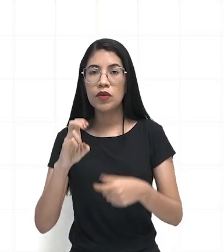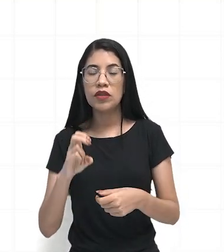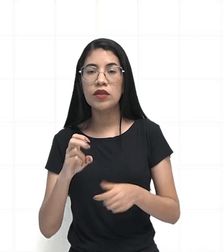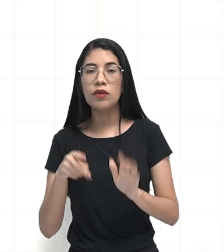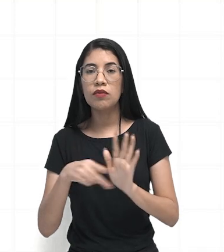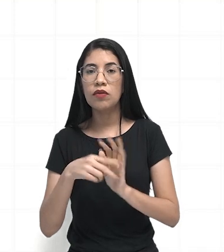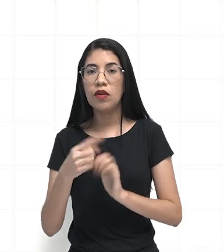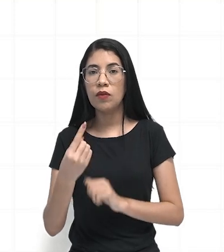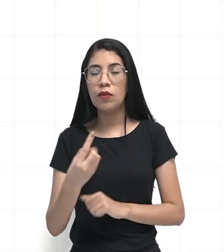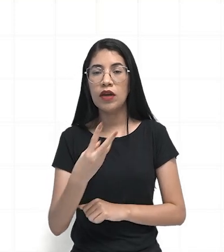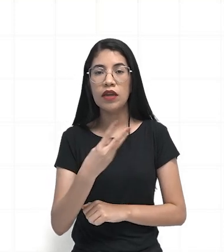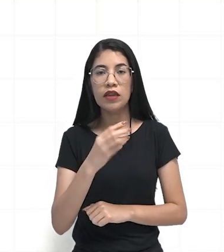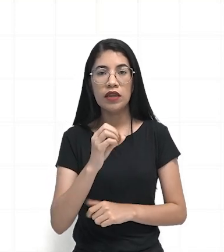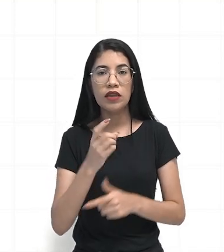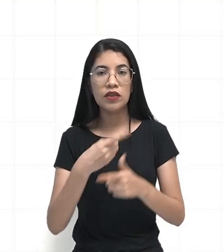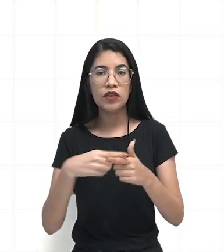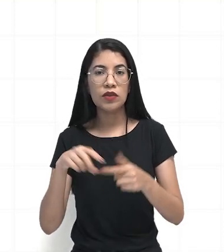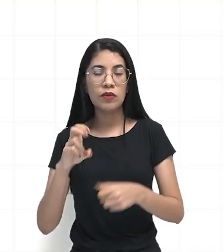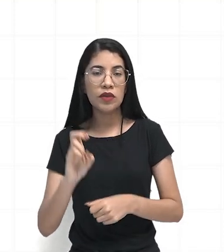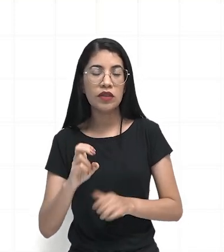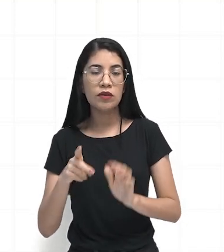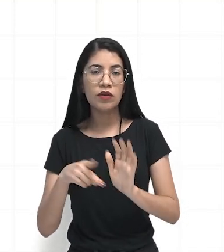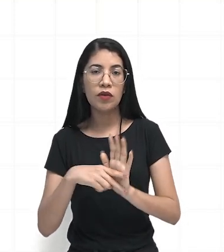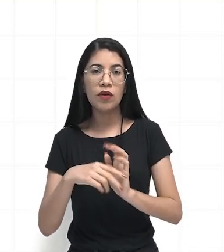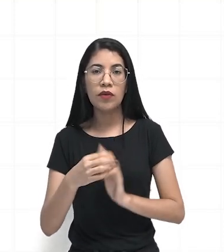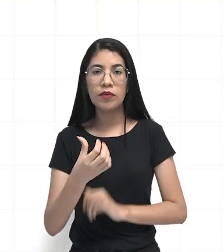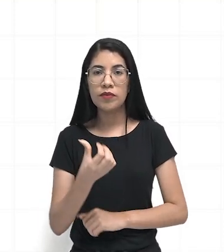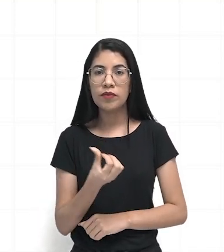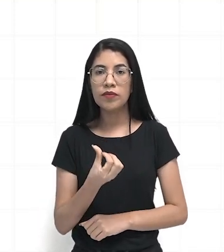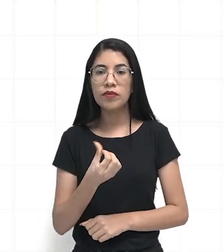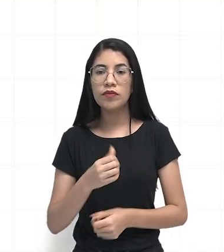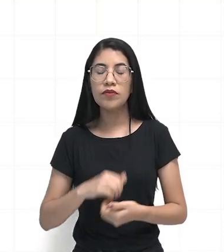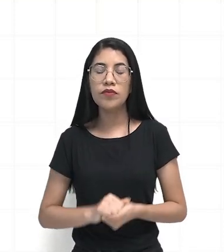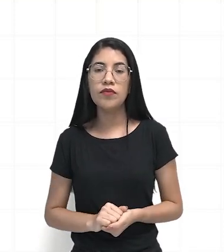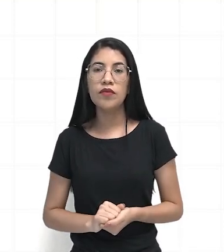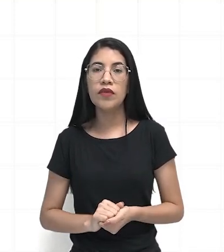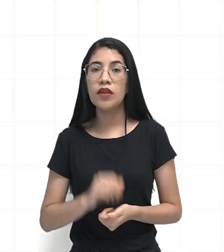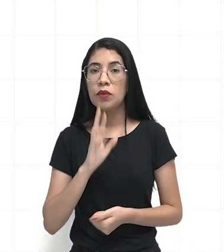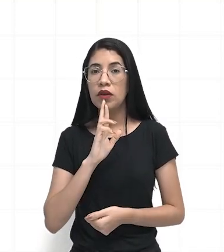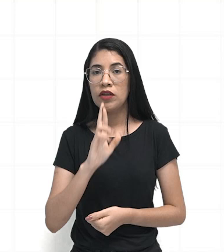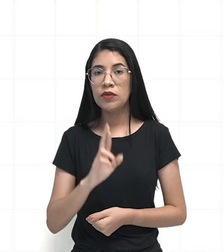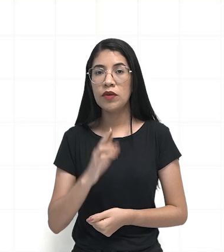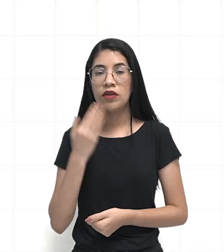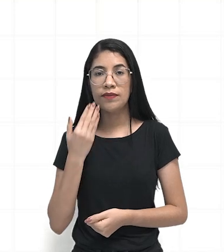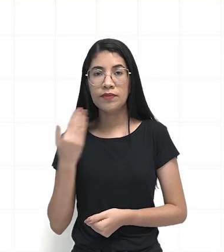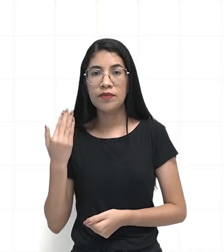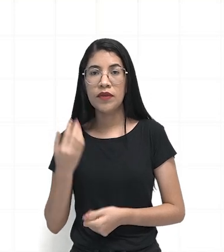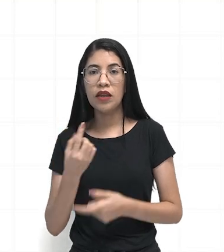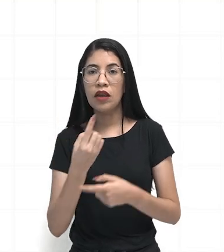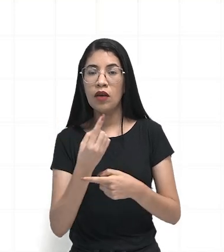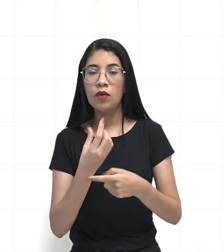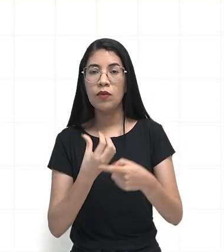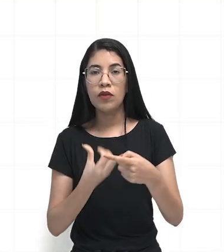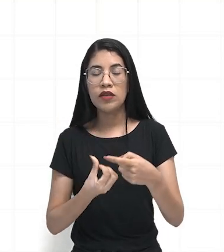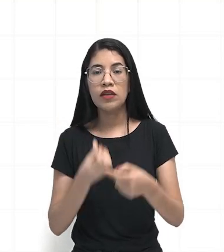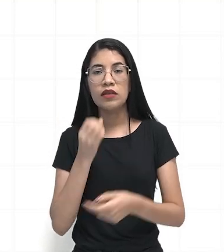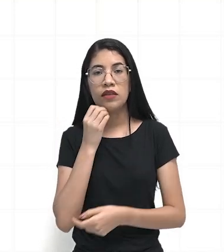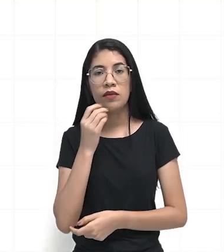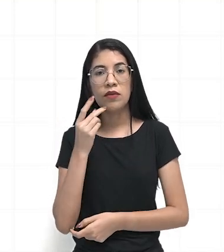1 e 30 dividido por 5 são 6. Então, tá aqui, ó. Qual é a